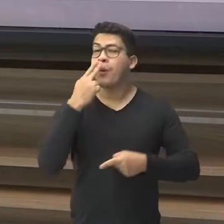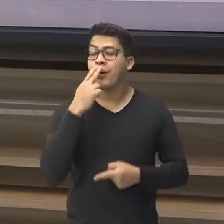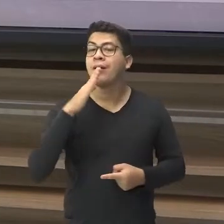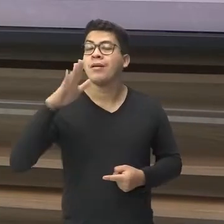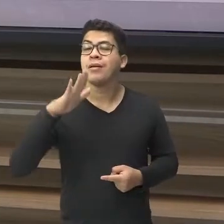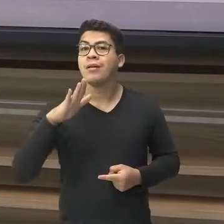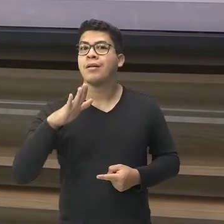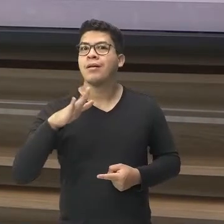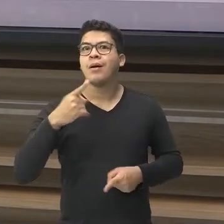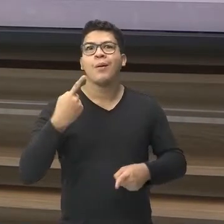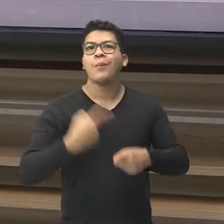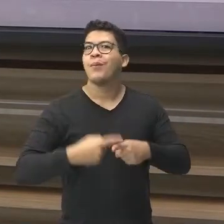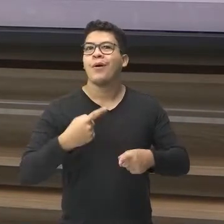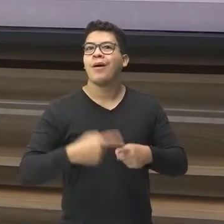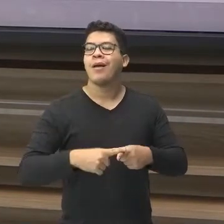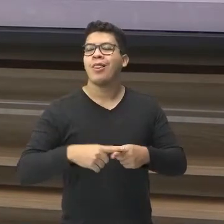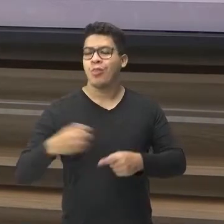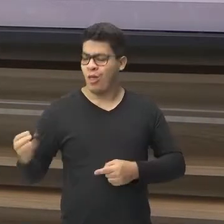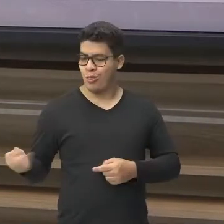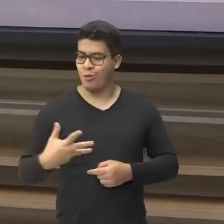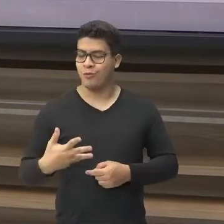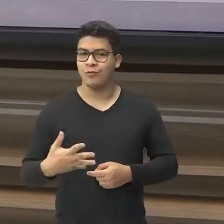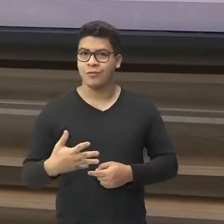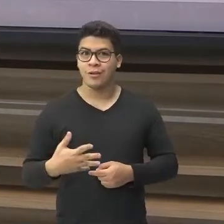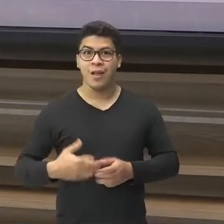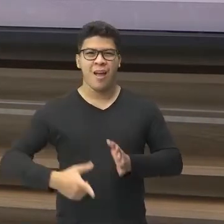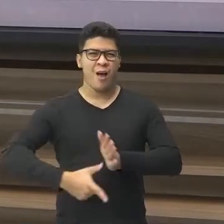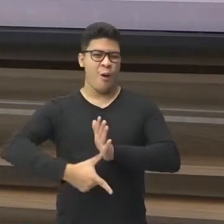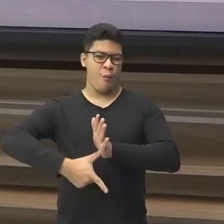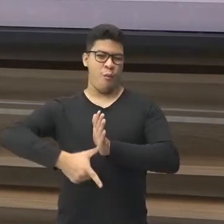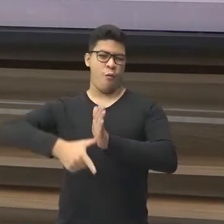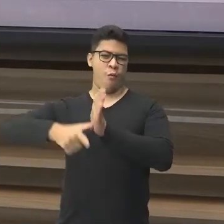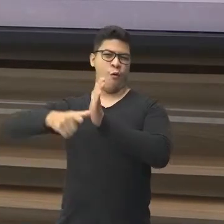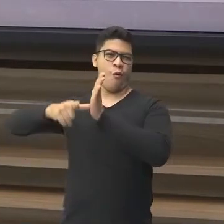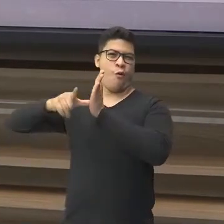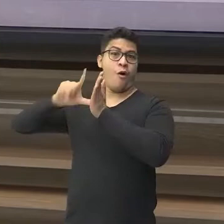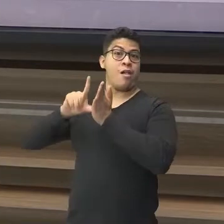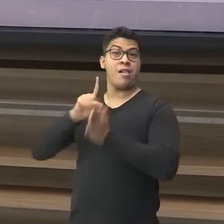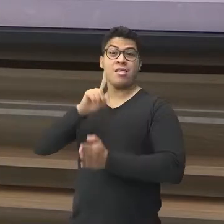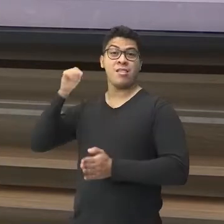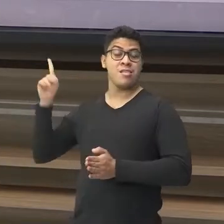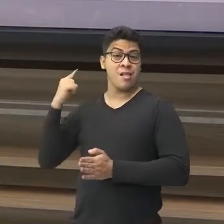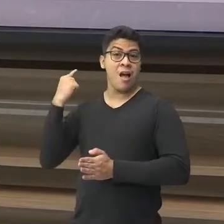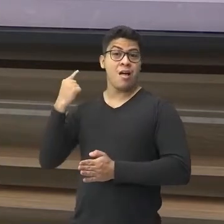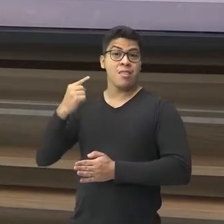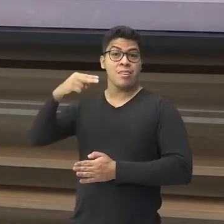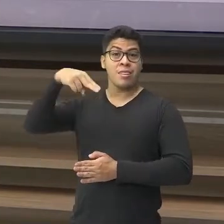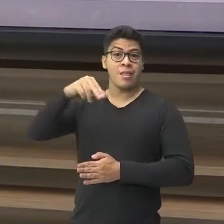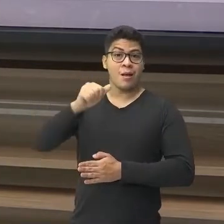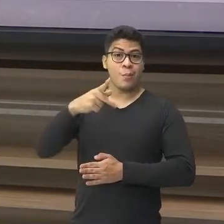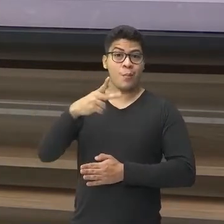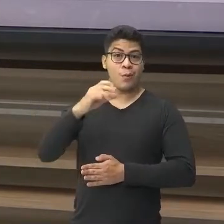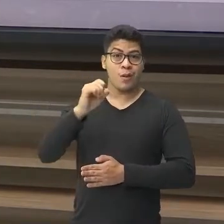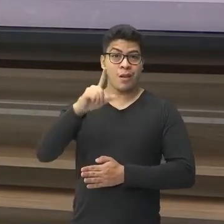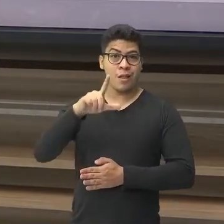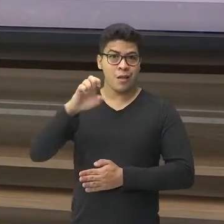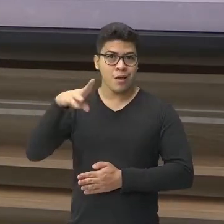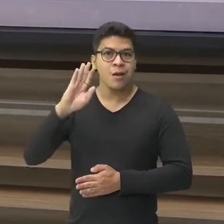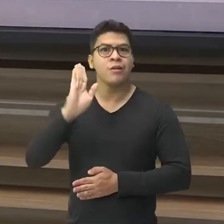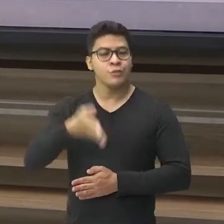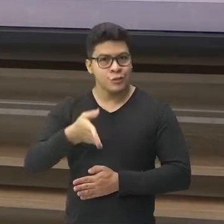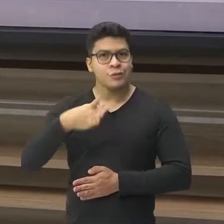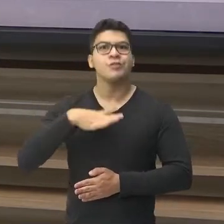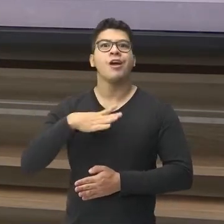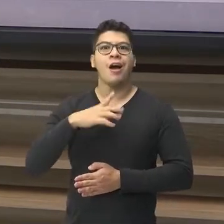não é novidade. Antes, lá na época de Napoleão, os russos já tinham usado isso contra